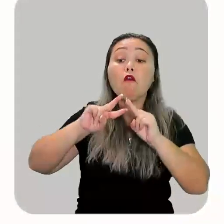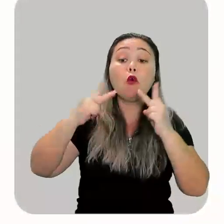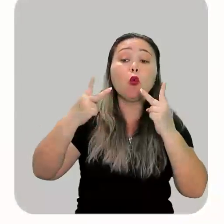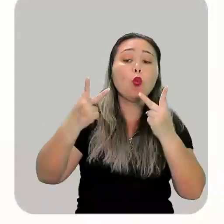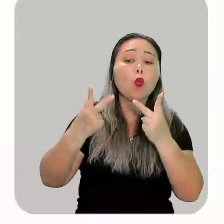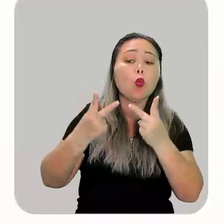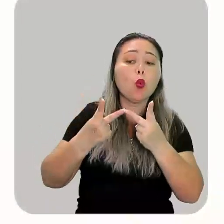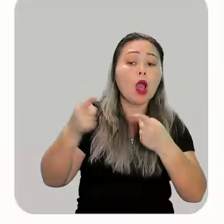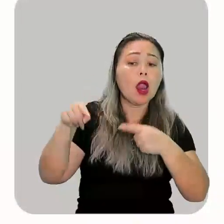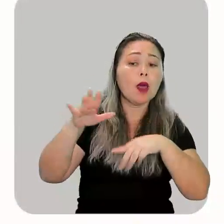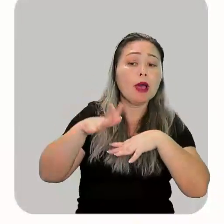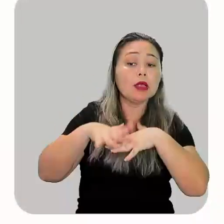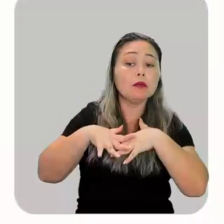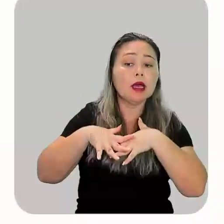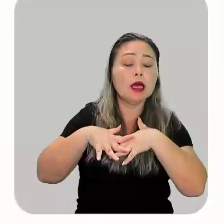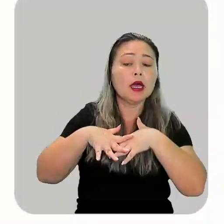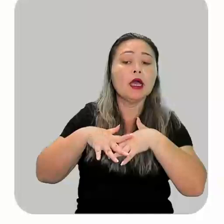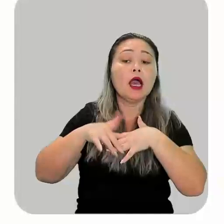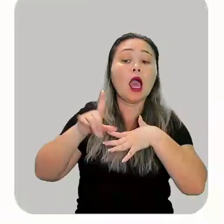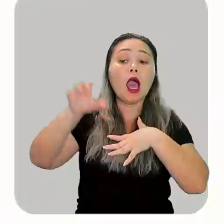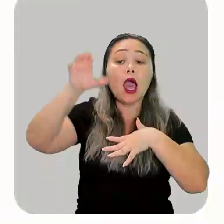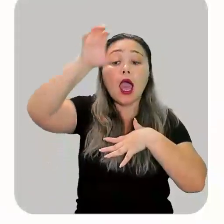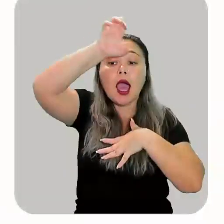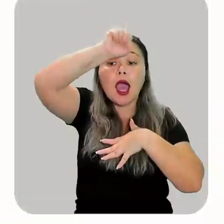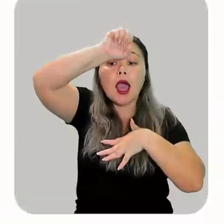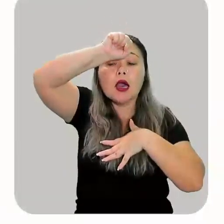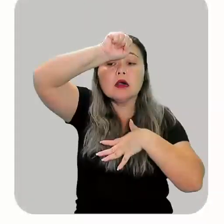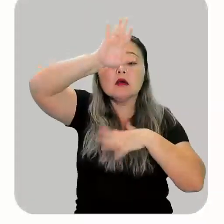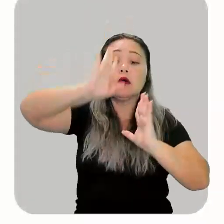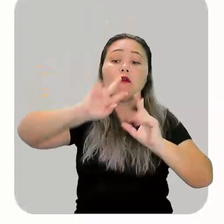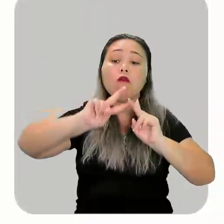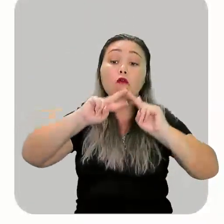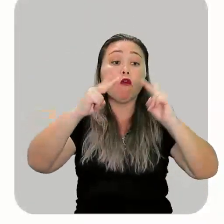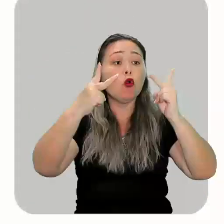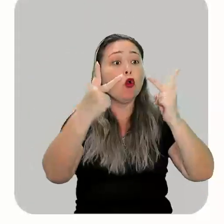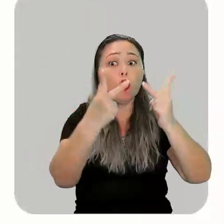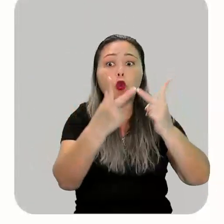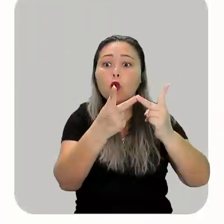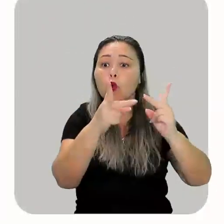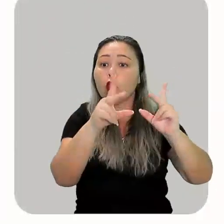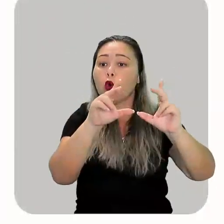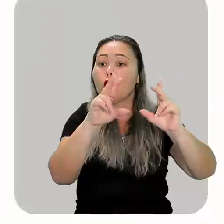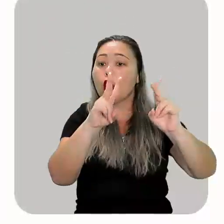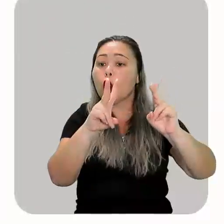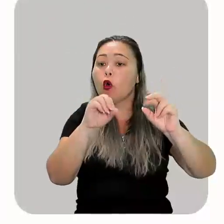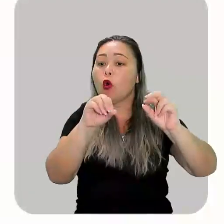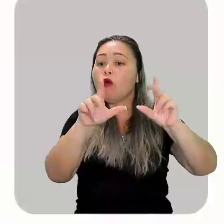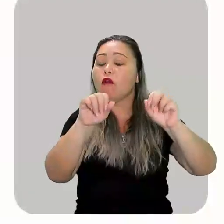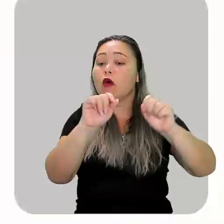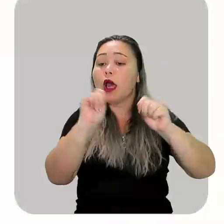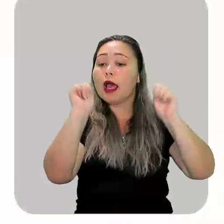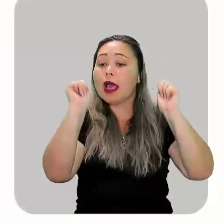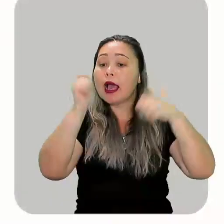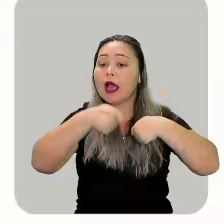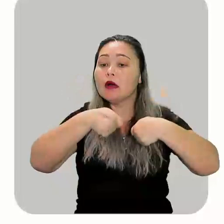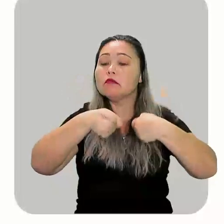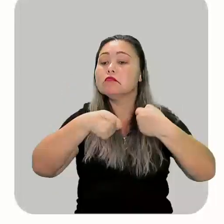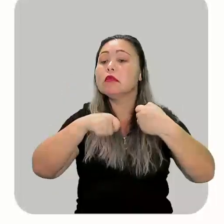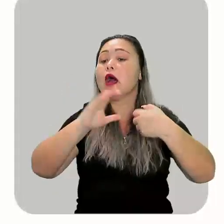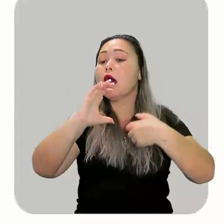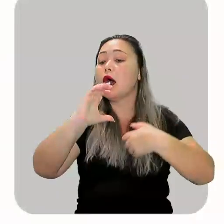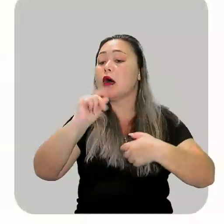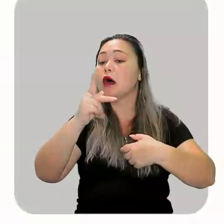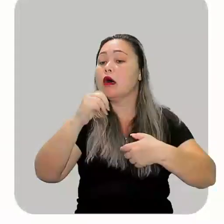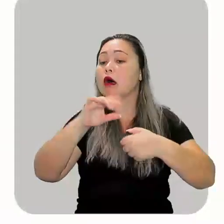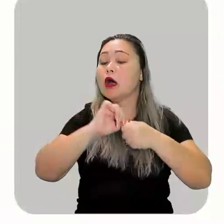volume, tá? Na matemática, nós aprendemos as definições de volume e de capacidade, tá?